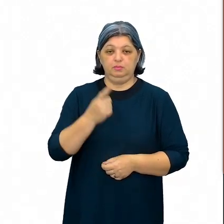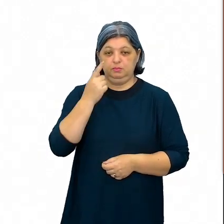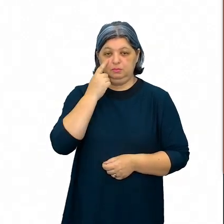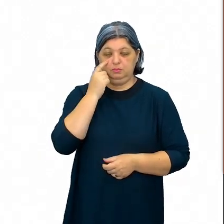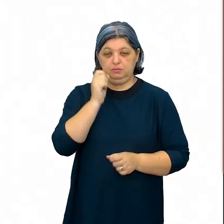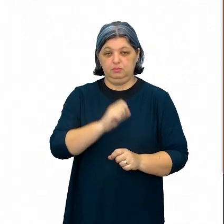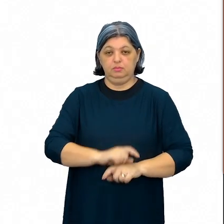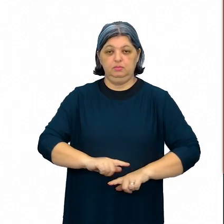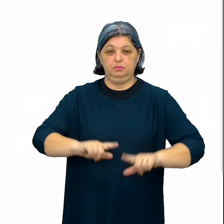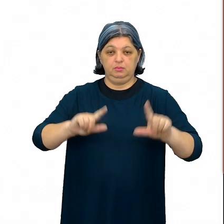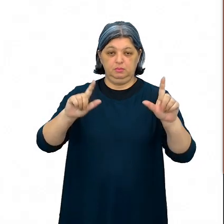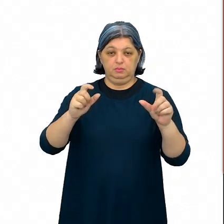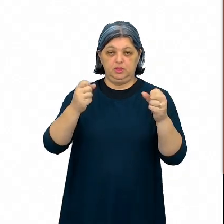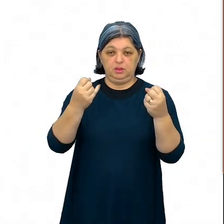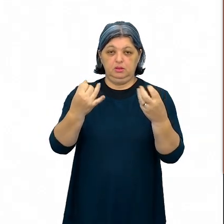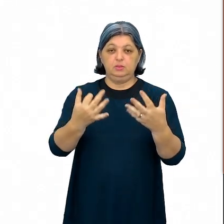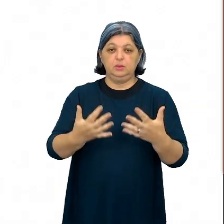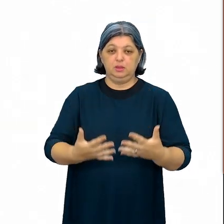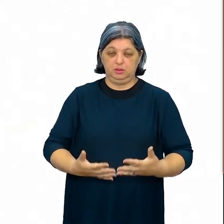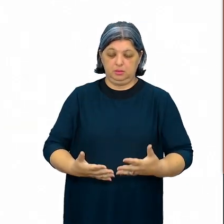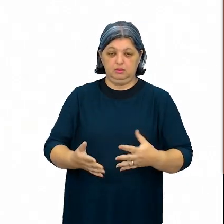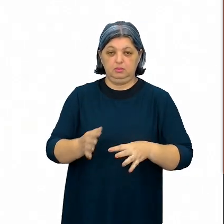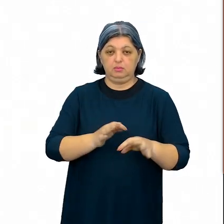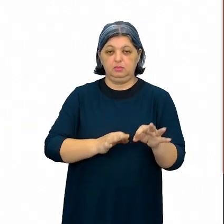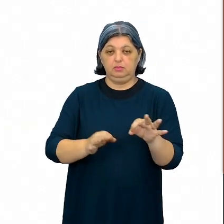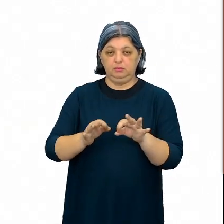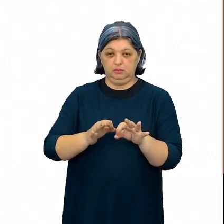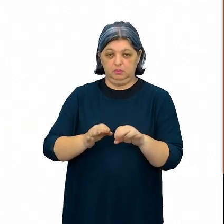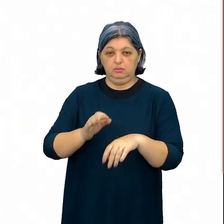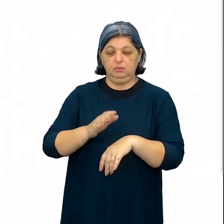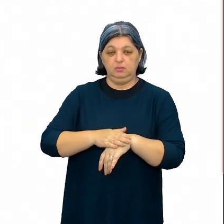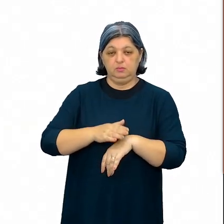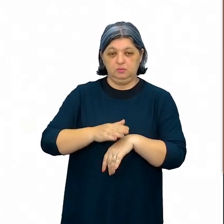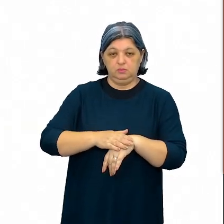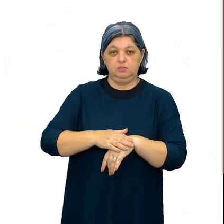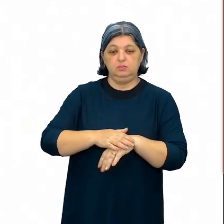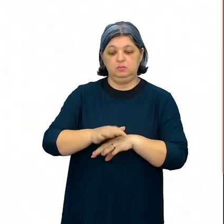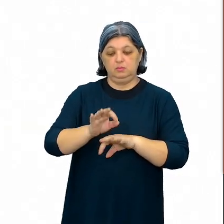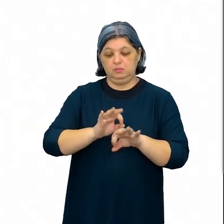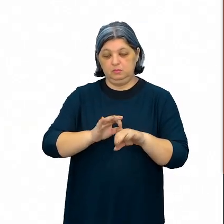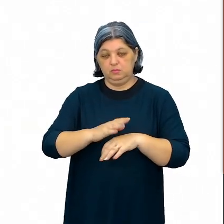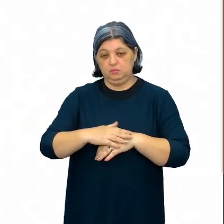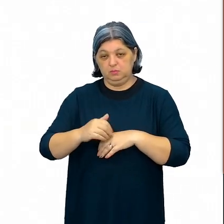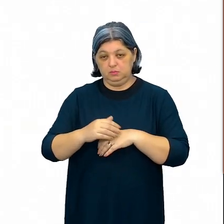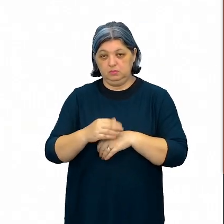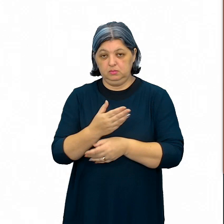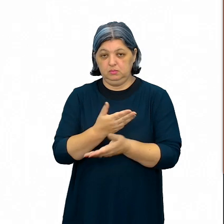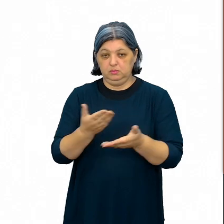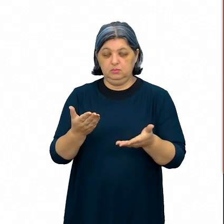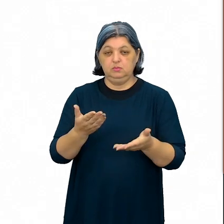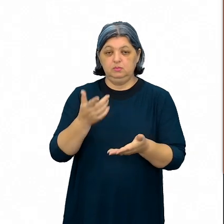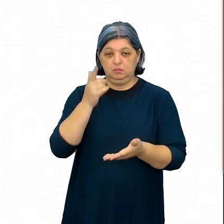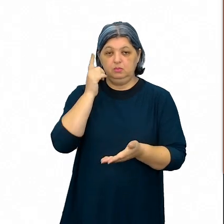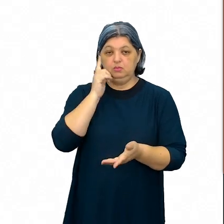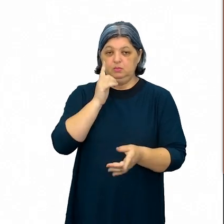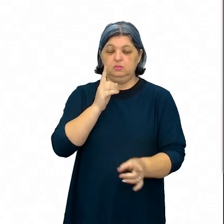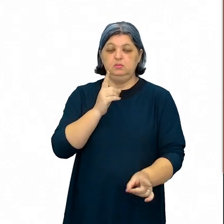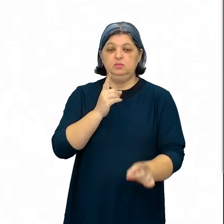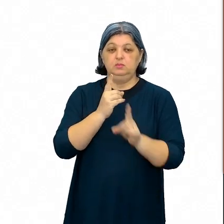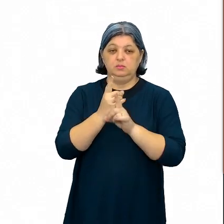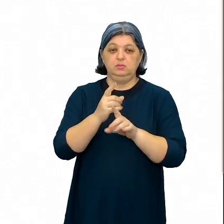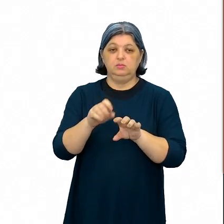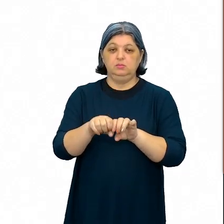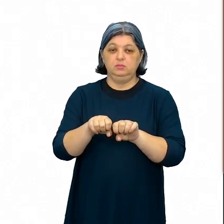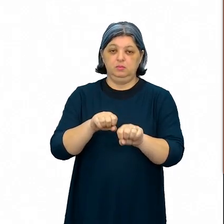tutorial muito bem planejado aqui que foi feito com bastante carinho para 16 é para que vocês possam encontrar essas